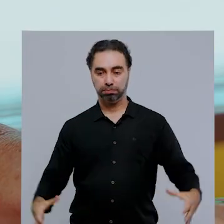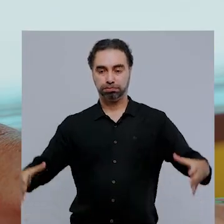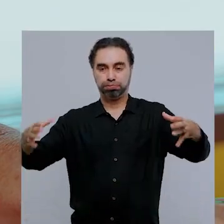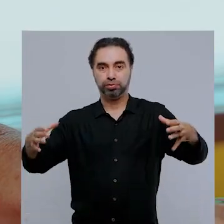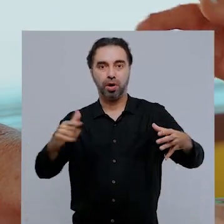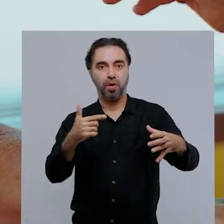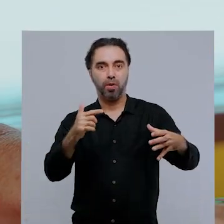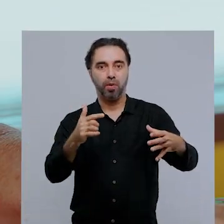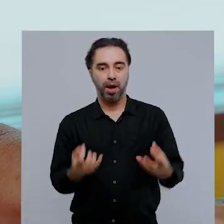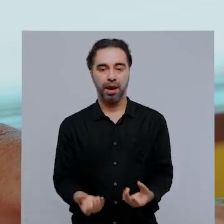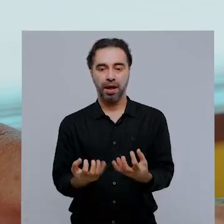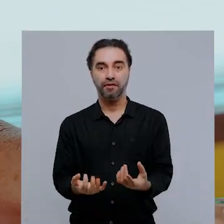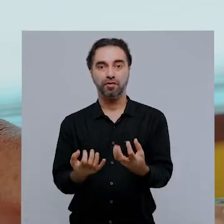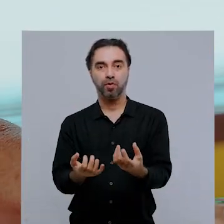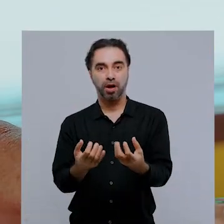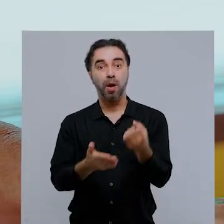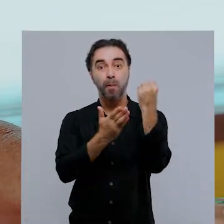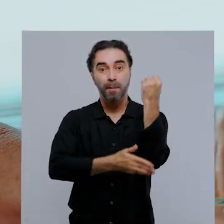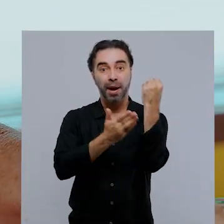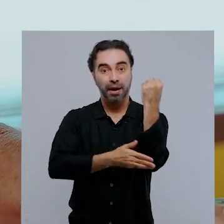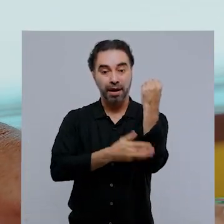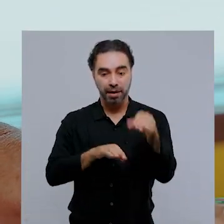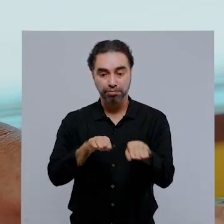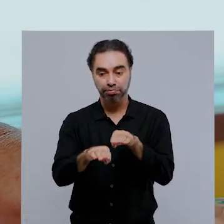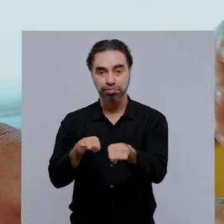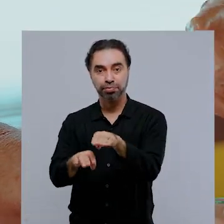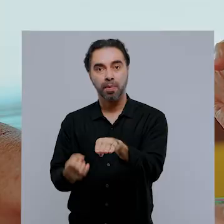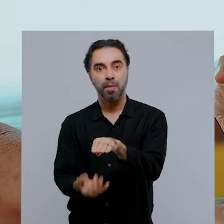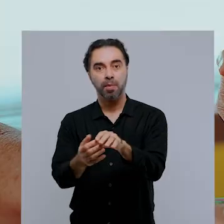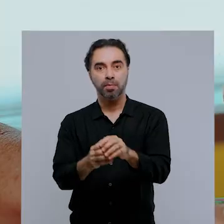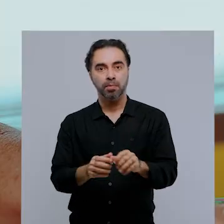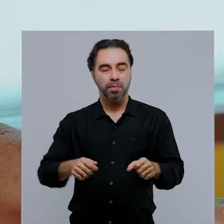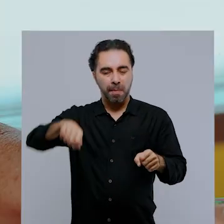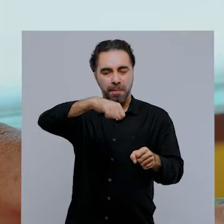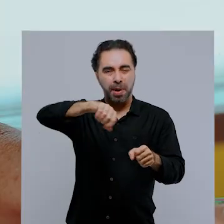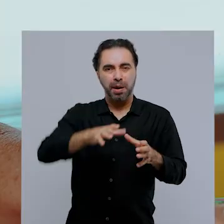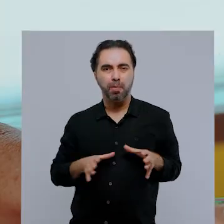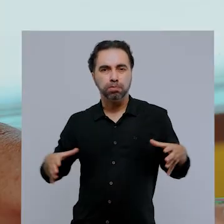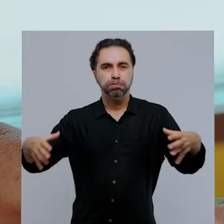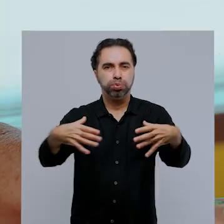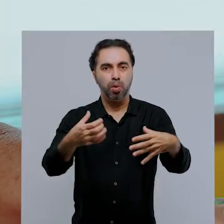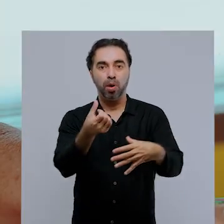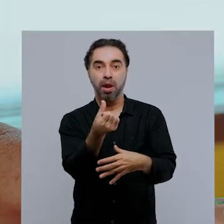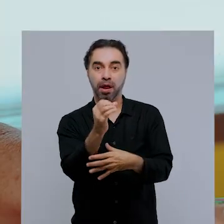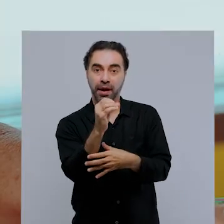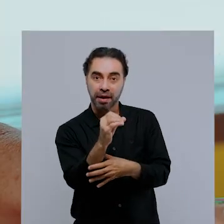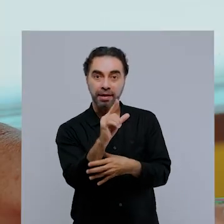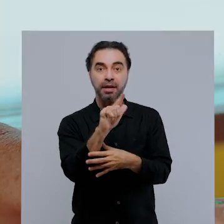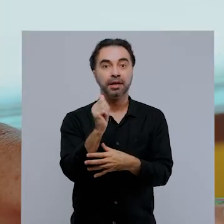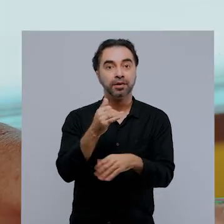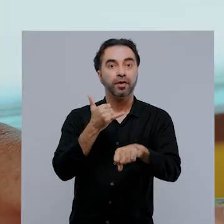Não era de gás, nós tínhamos um fogão de lenha aí. Aí era uma panelona de 60 litros. Ela é de